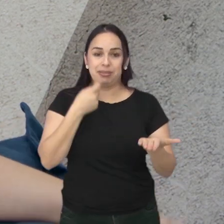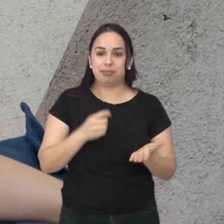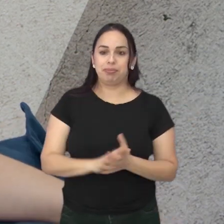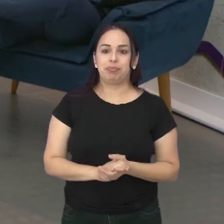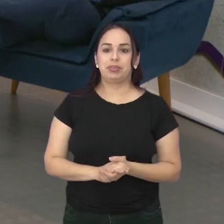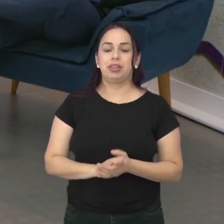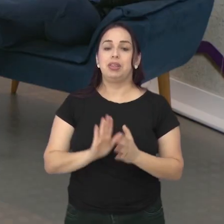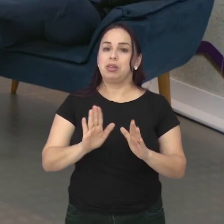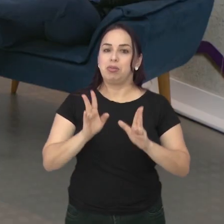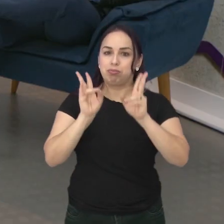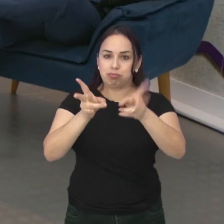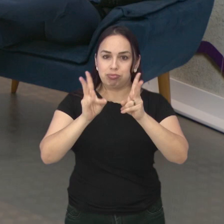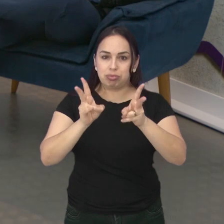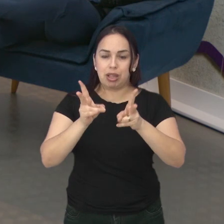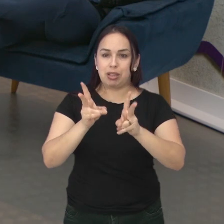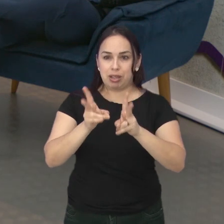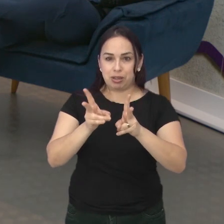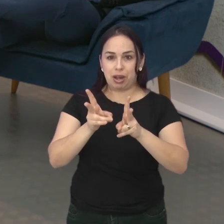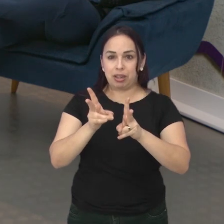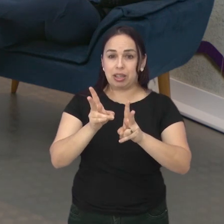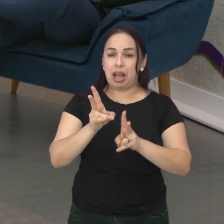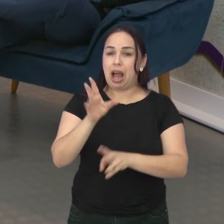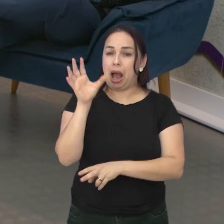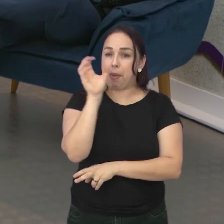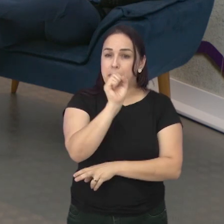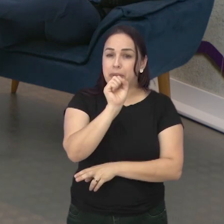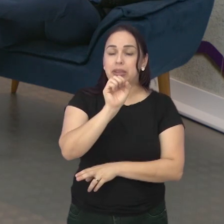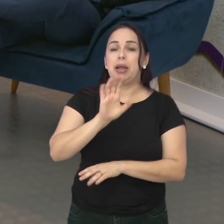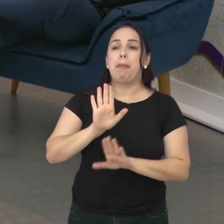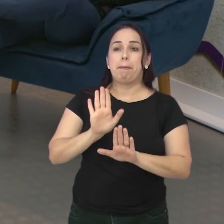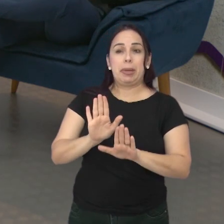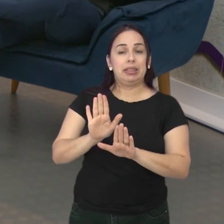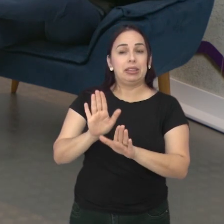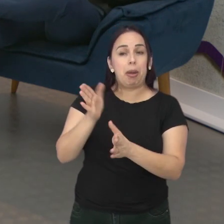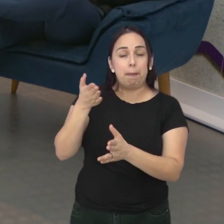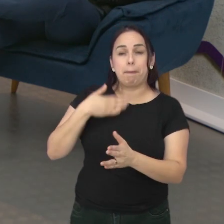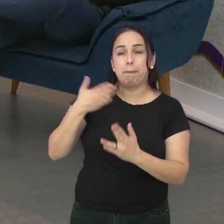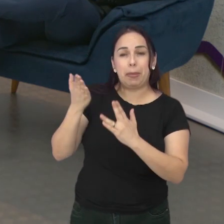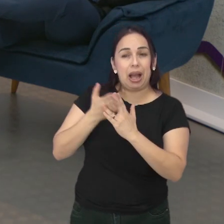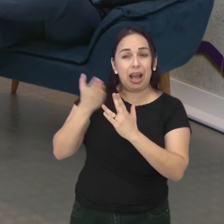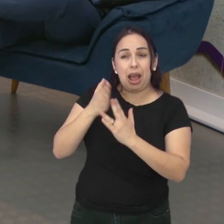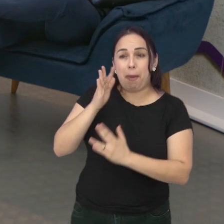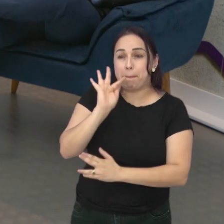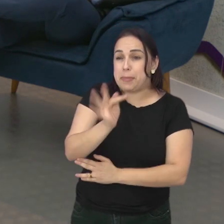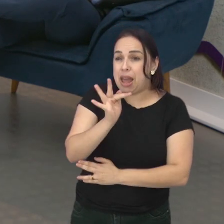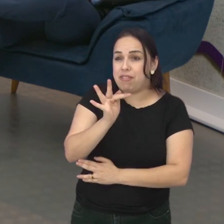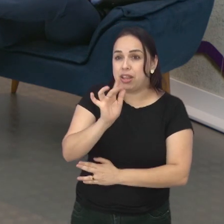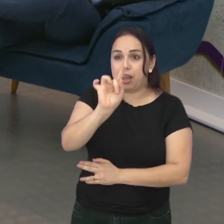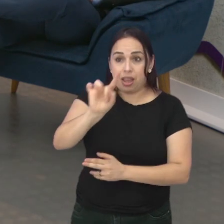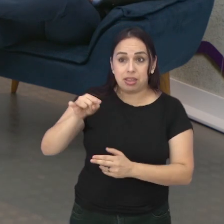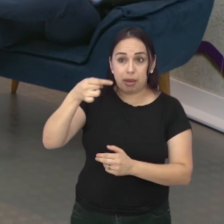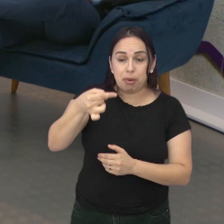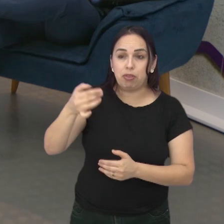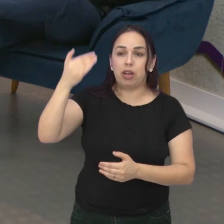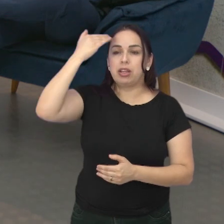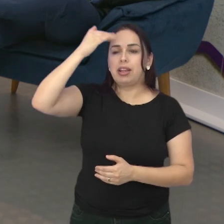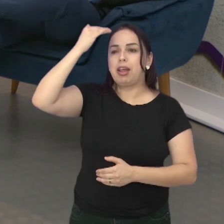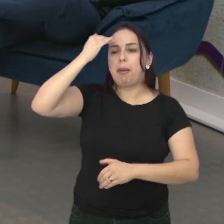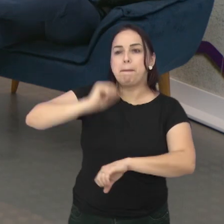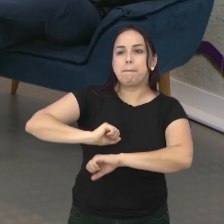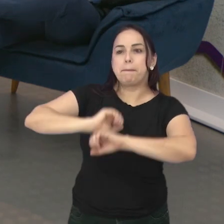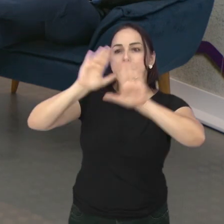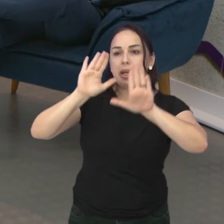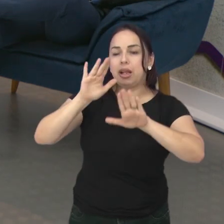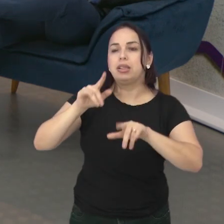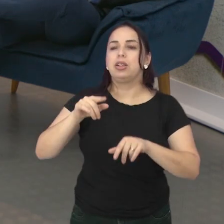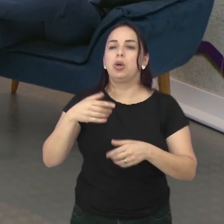como atriz. Olha, a gente vai continuar o nosso papo já, mas a gente vai agora para um breve intervalo. No próximo bloco, vamos entender